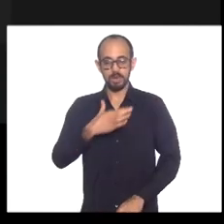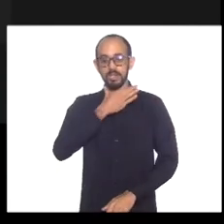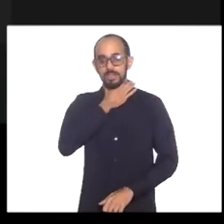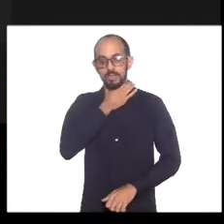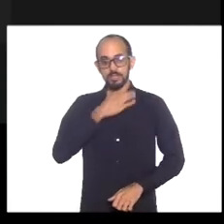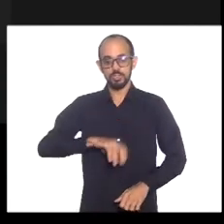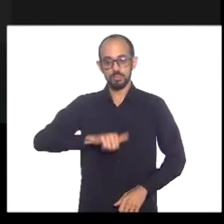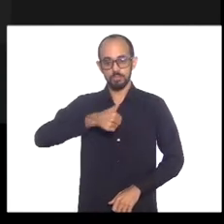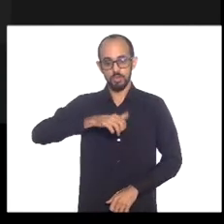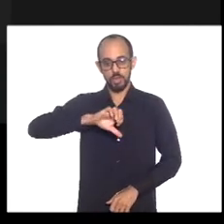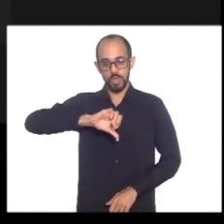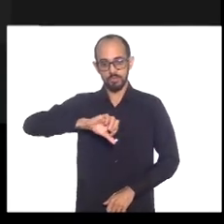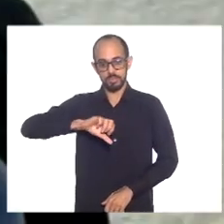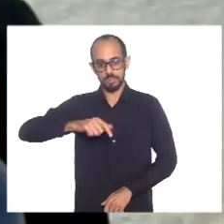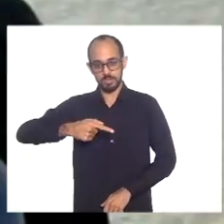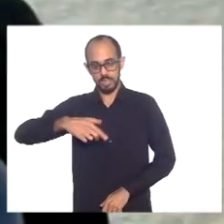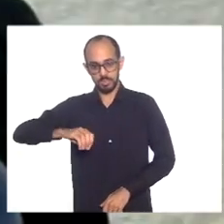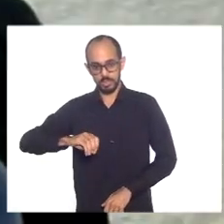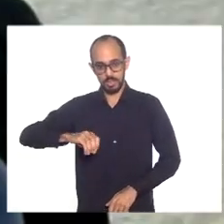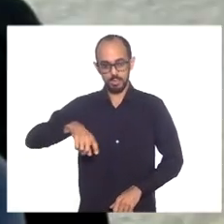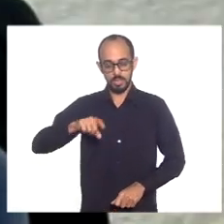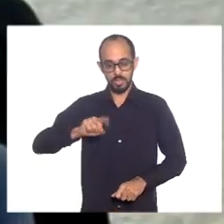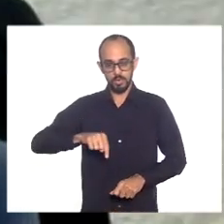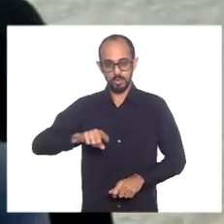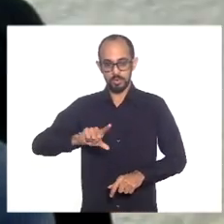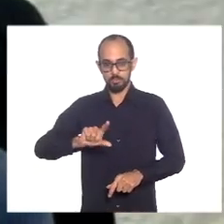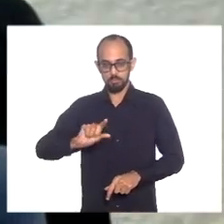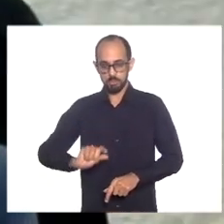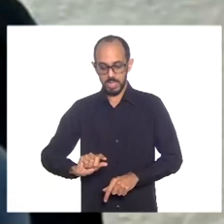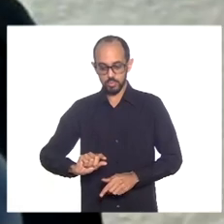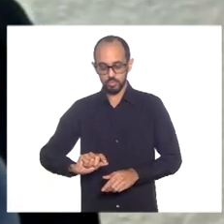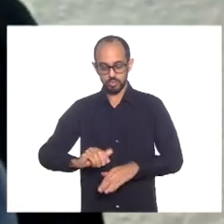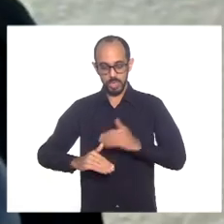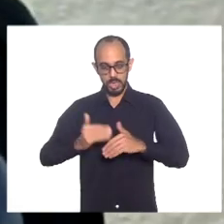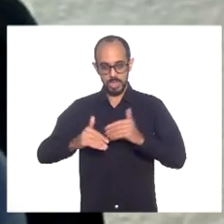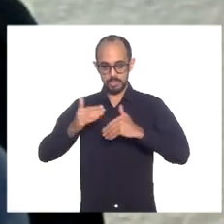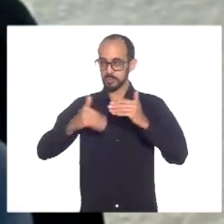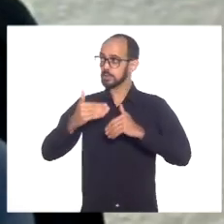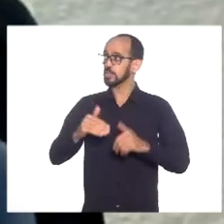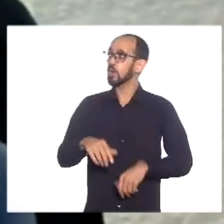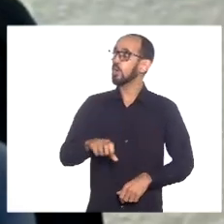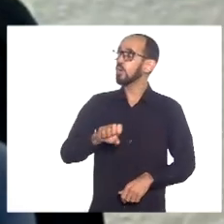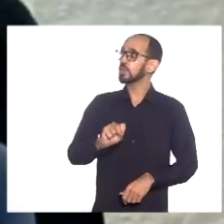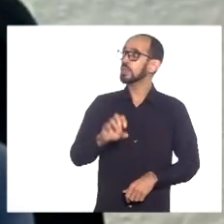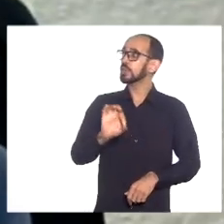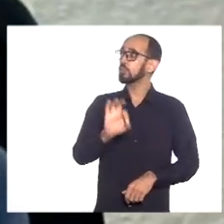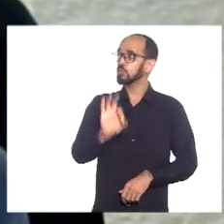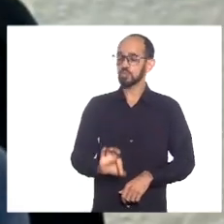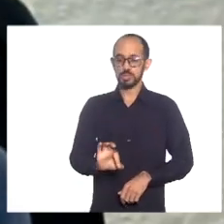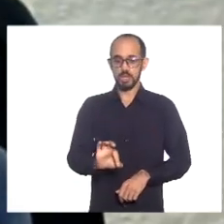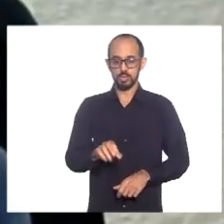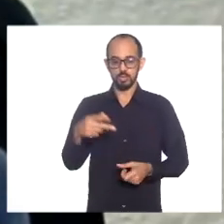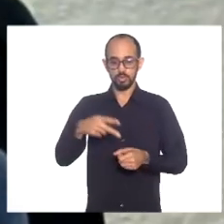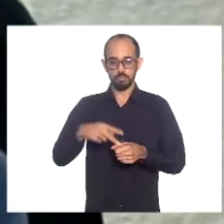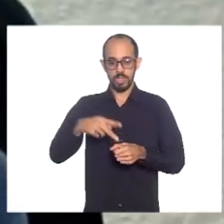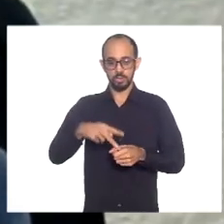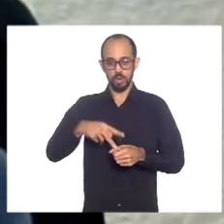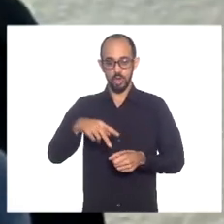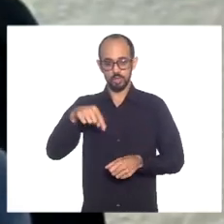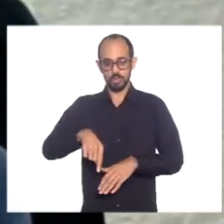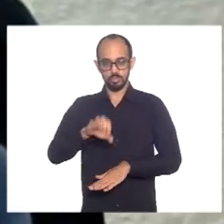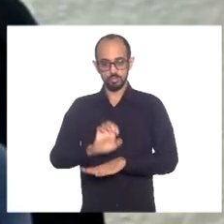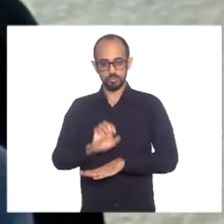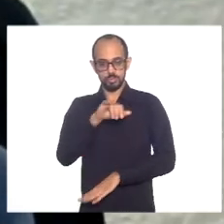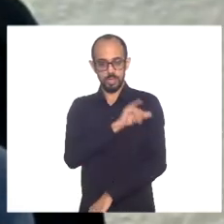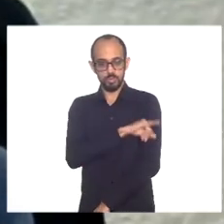anos 70, é a unidade da federação que menos cresce, 80% né, do petróleo está aqui no Estado do Rio de Janeiro,